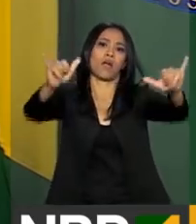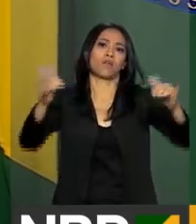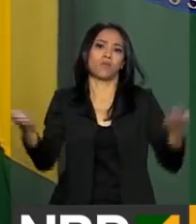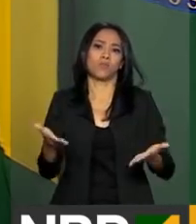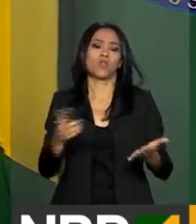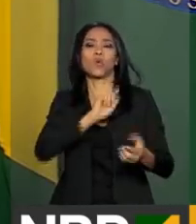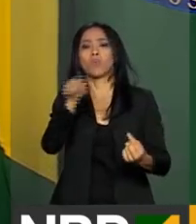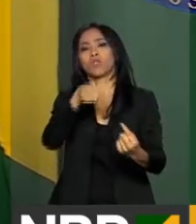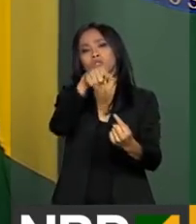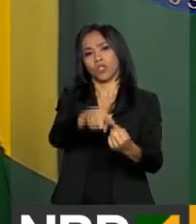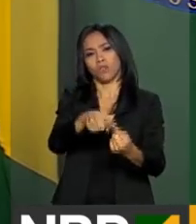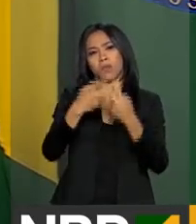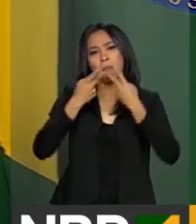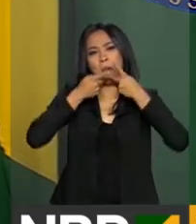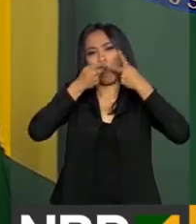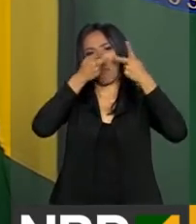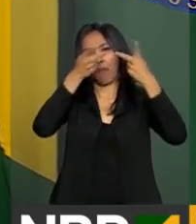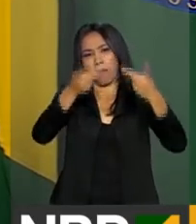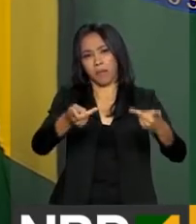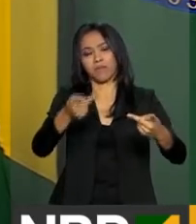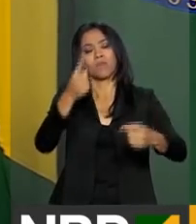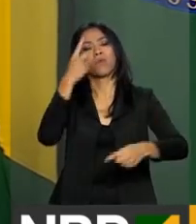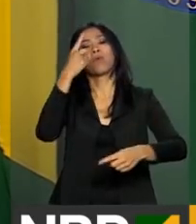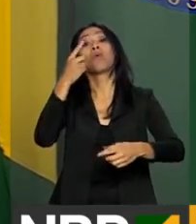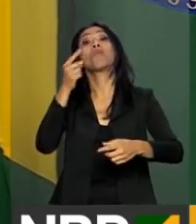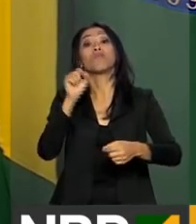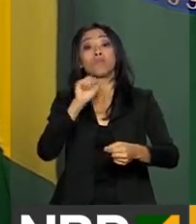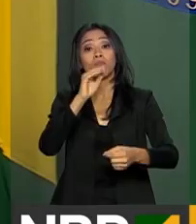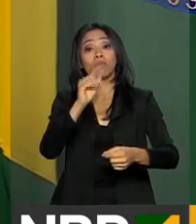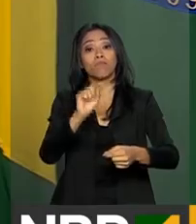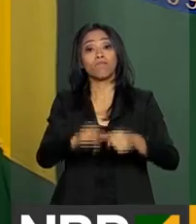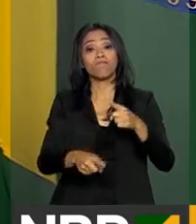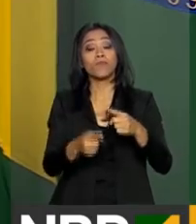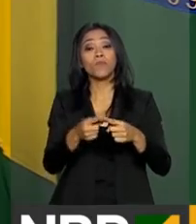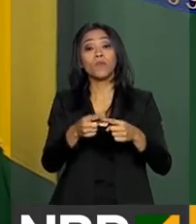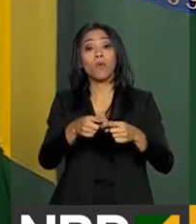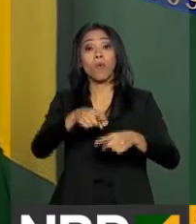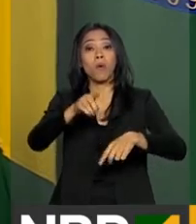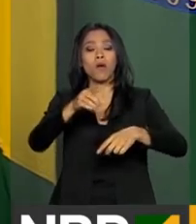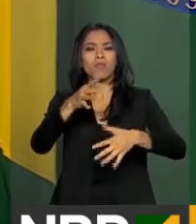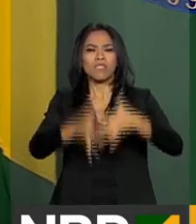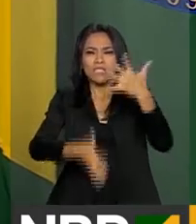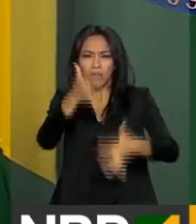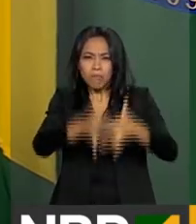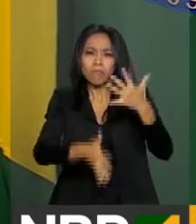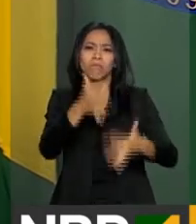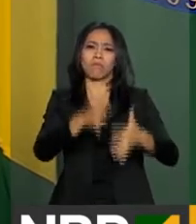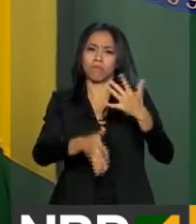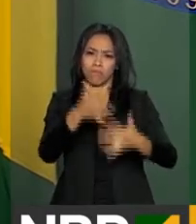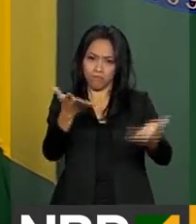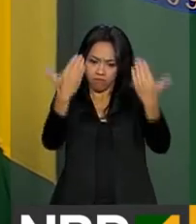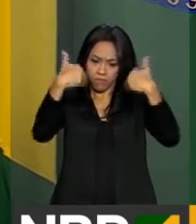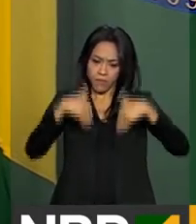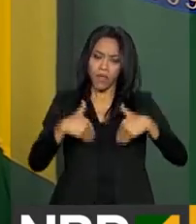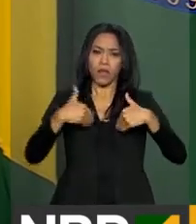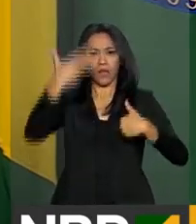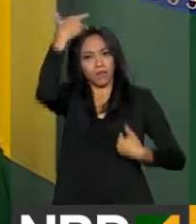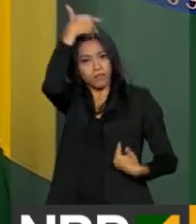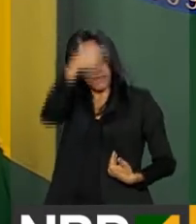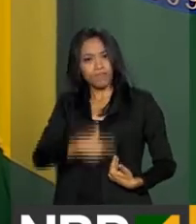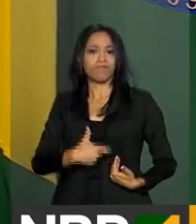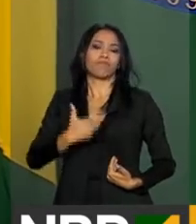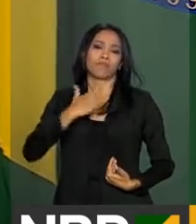propósito da sua licença para a repetição de tentar vulnerar os aspectos morais